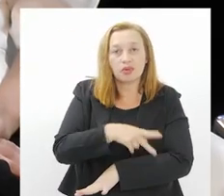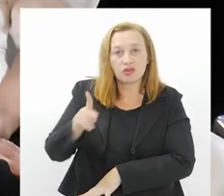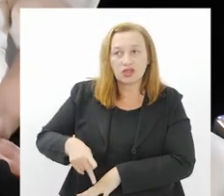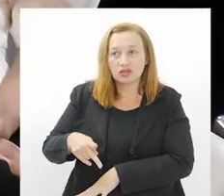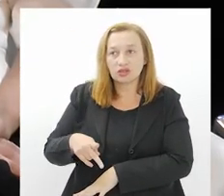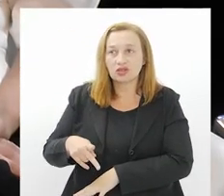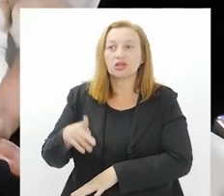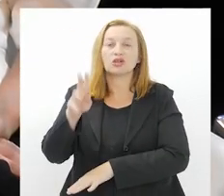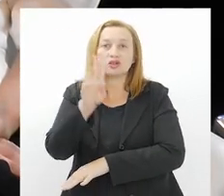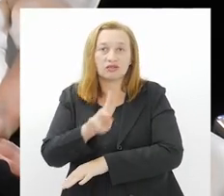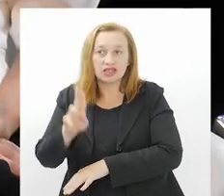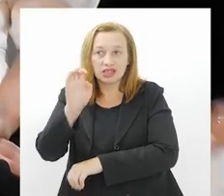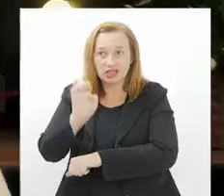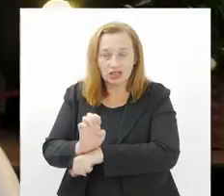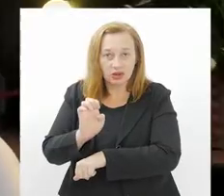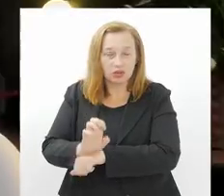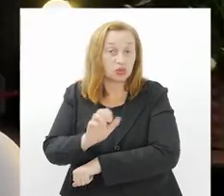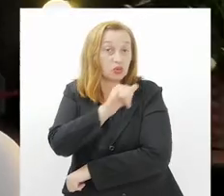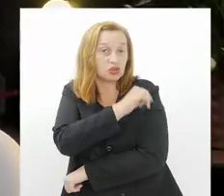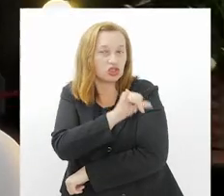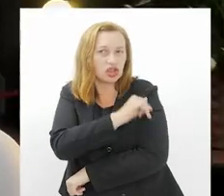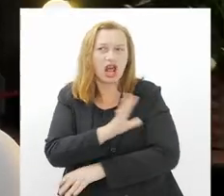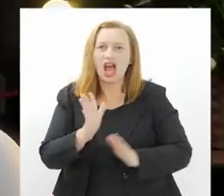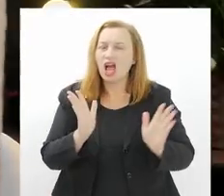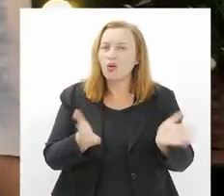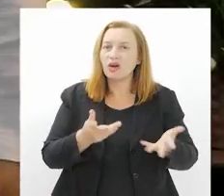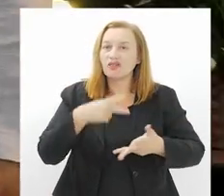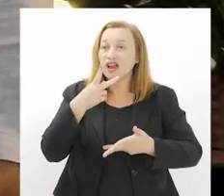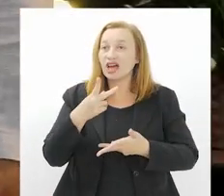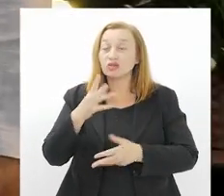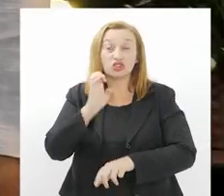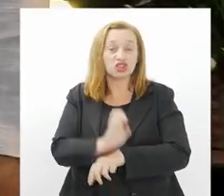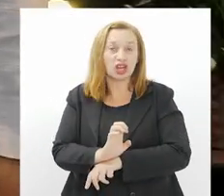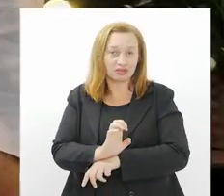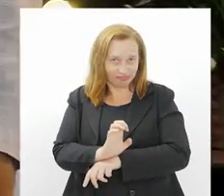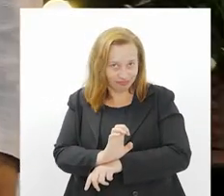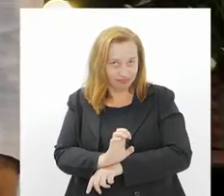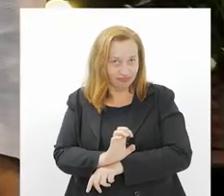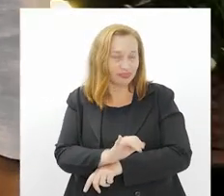Universidade Estadual do Rio de Janeiro. Agora a gente vai tratar do nosso estado,